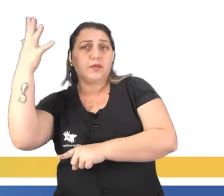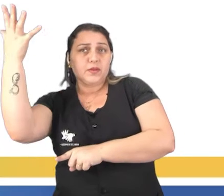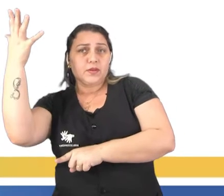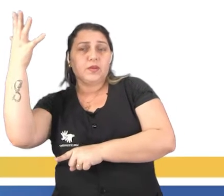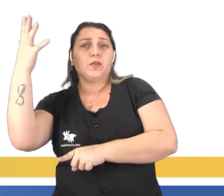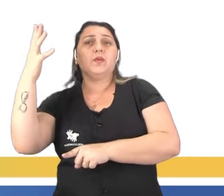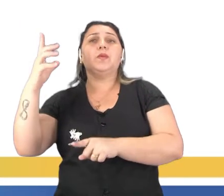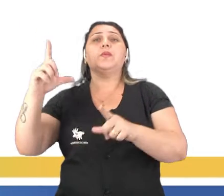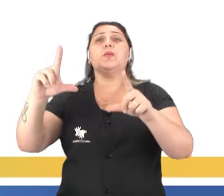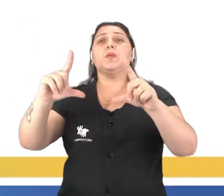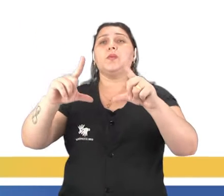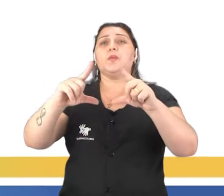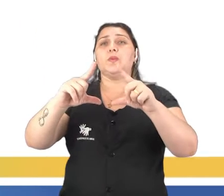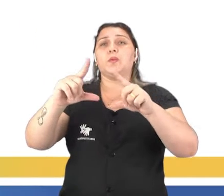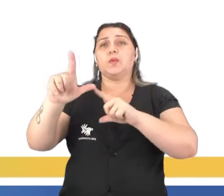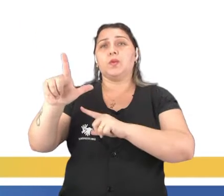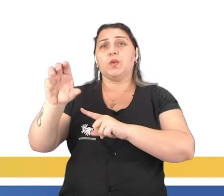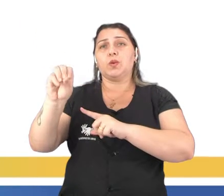o losango, né?